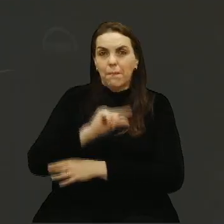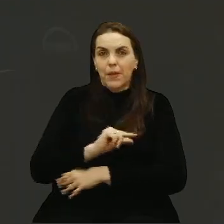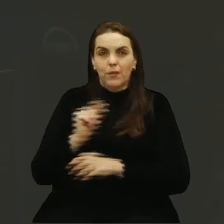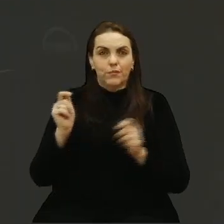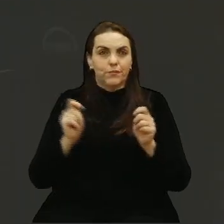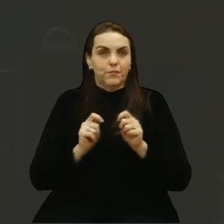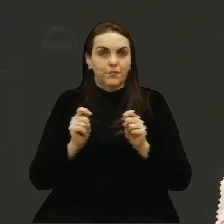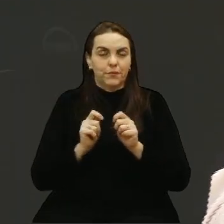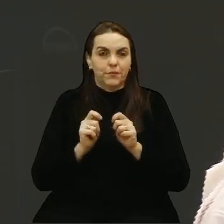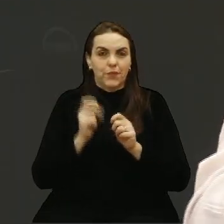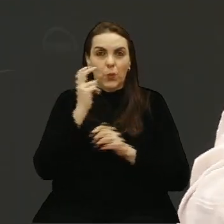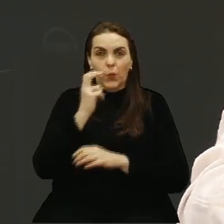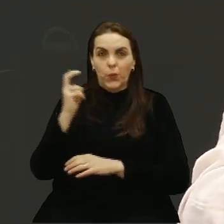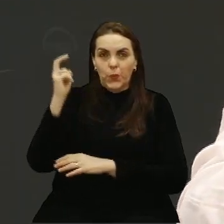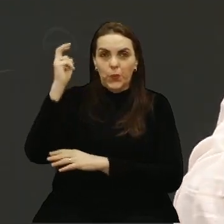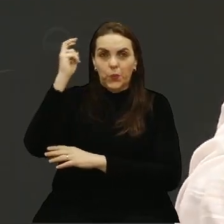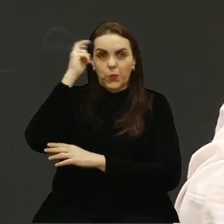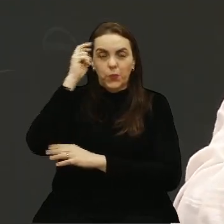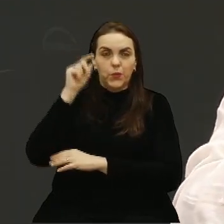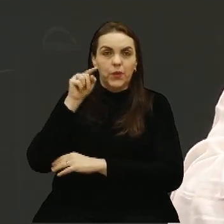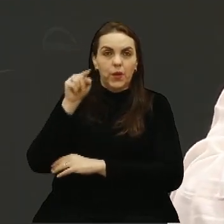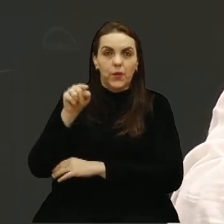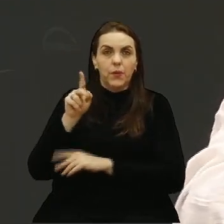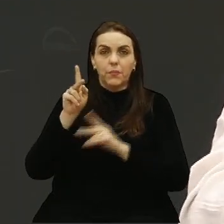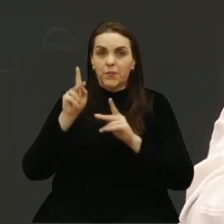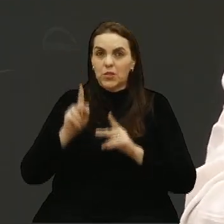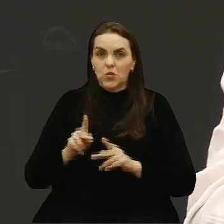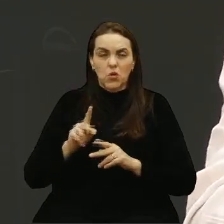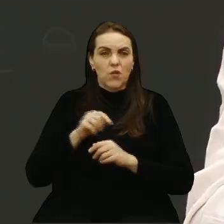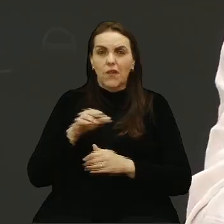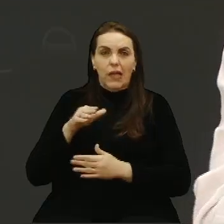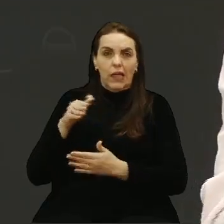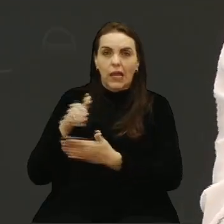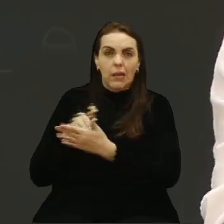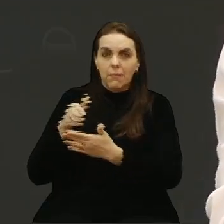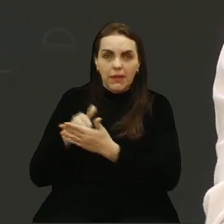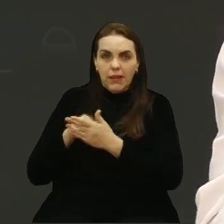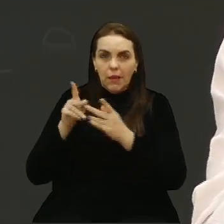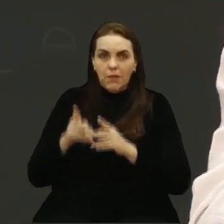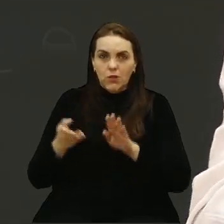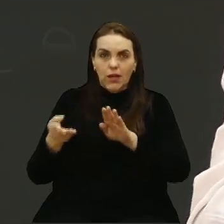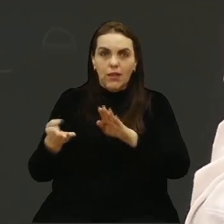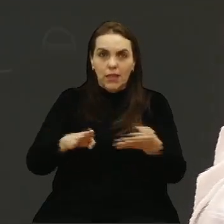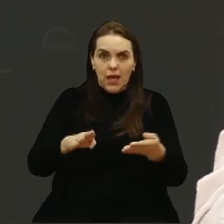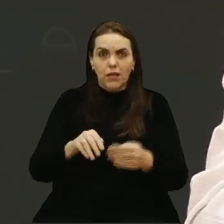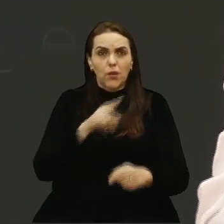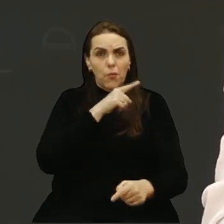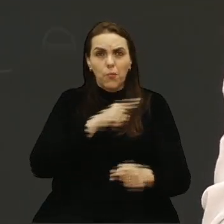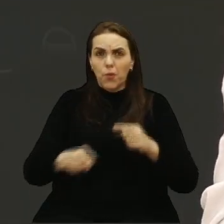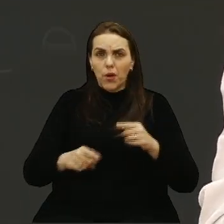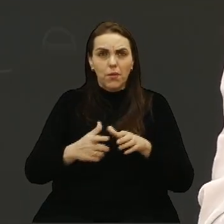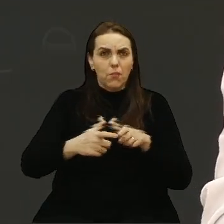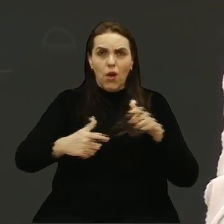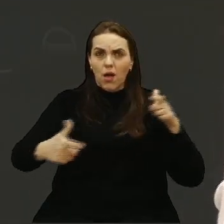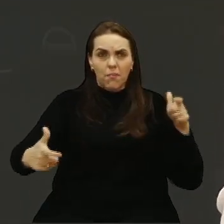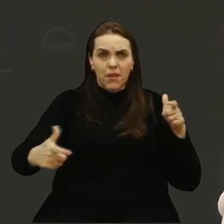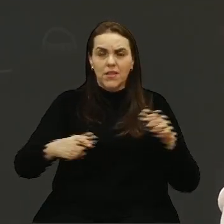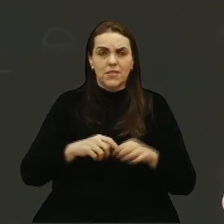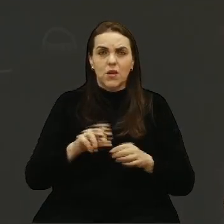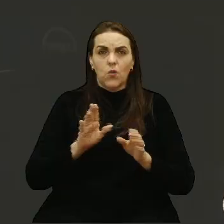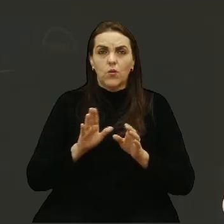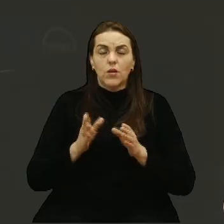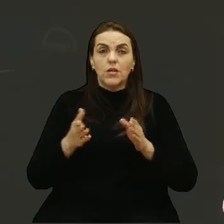e que, culturalmente, ninguém vai cercear as pessoas de enterrar, eu proíbo a ampliação do cemitério. O que